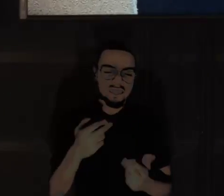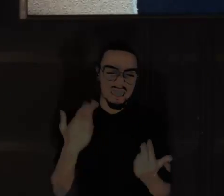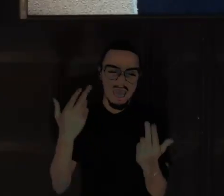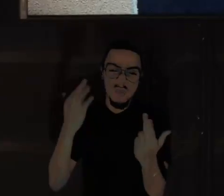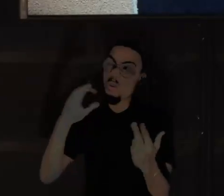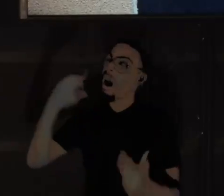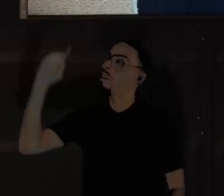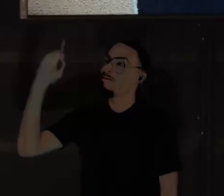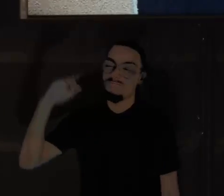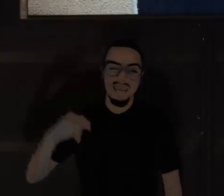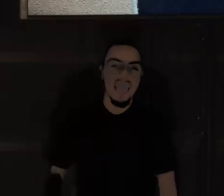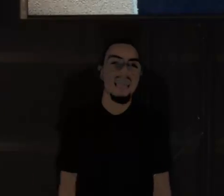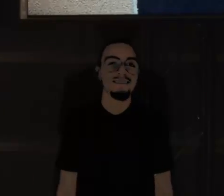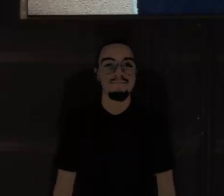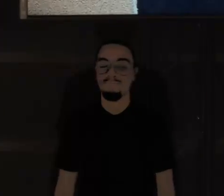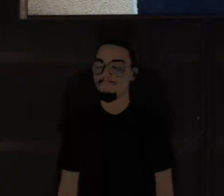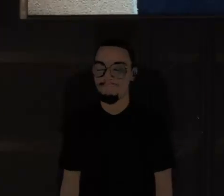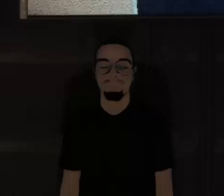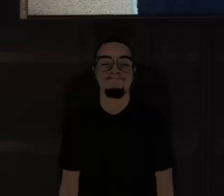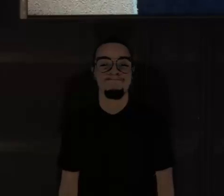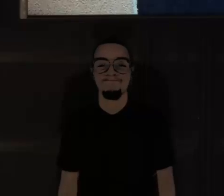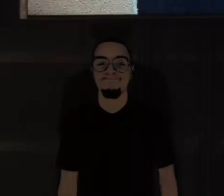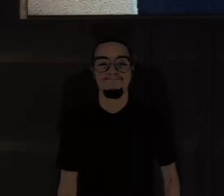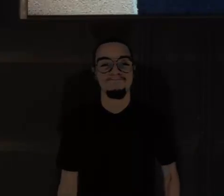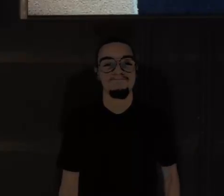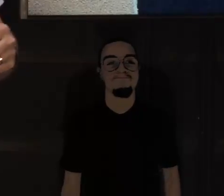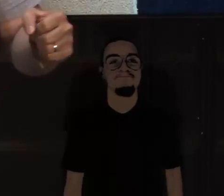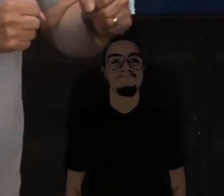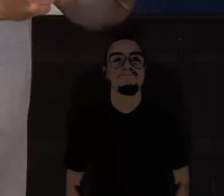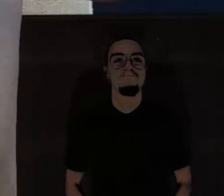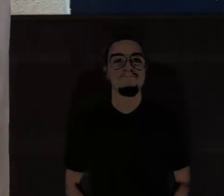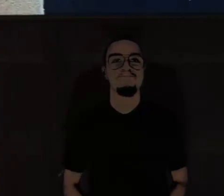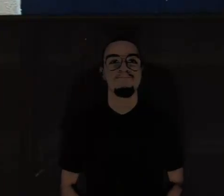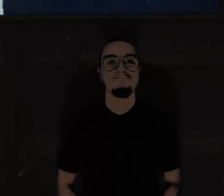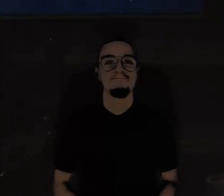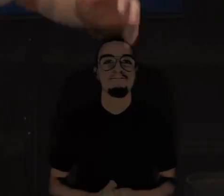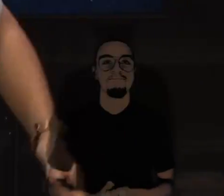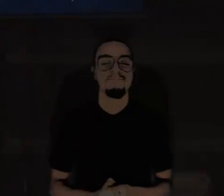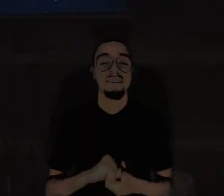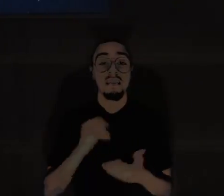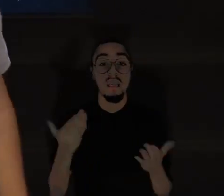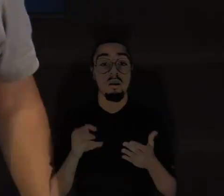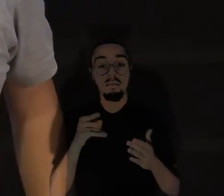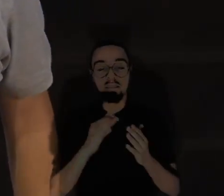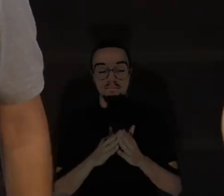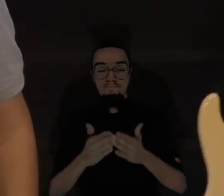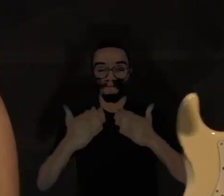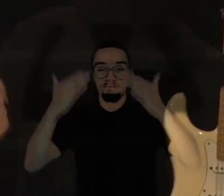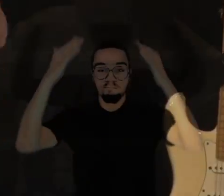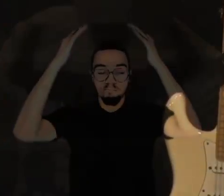Deus. Você não vai viver uma vida de deformações. Coloque a mão sobre a sua cabeça.